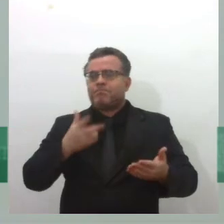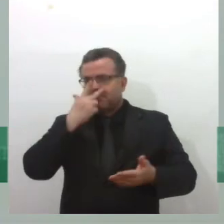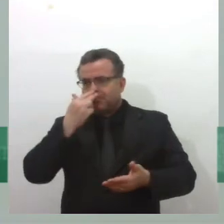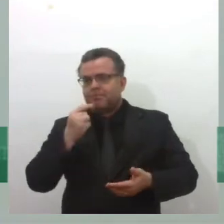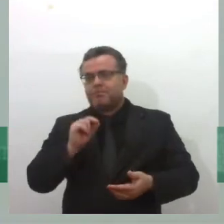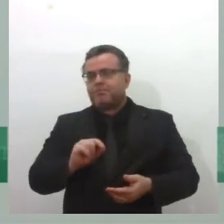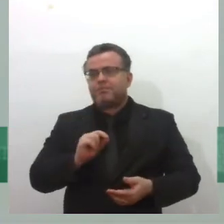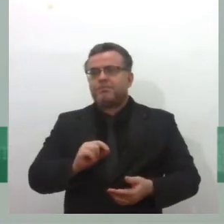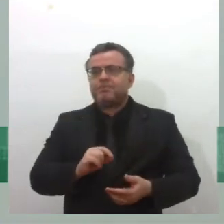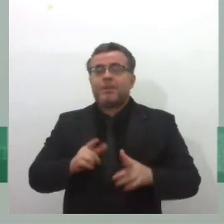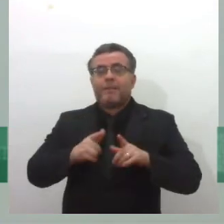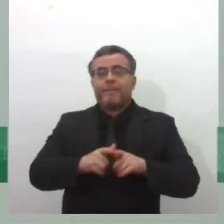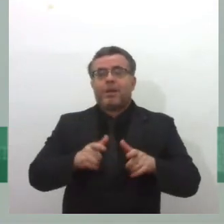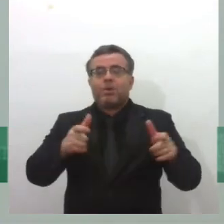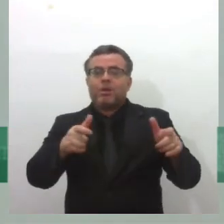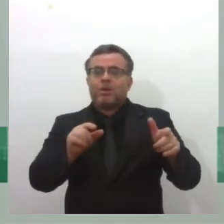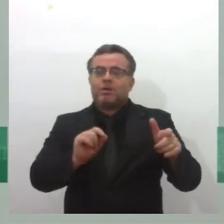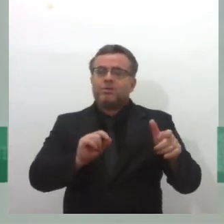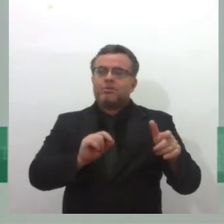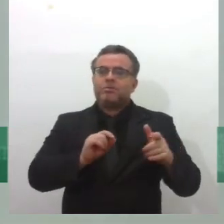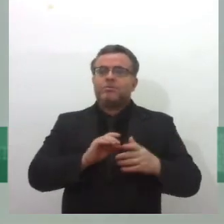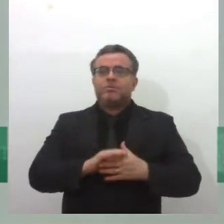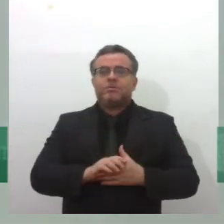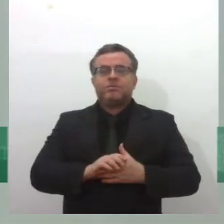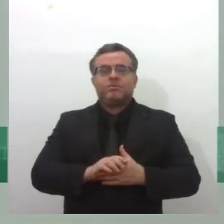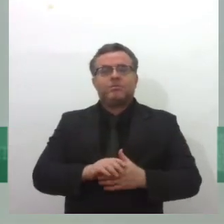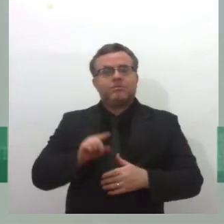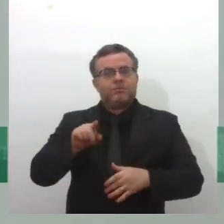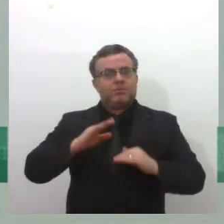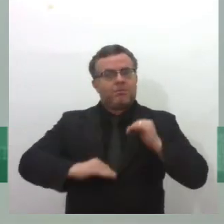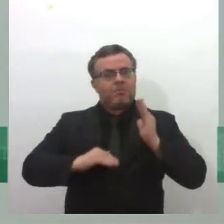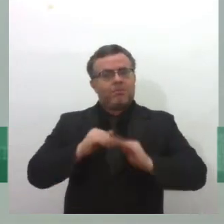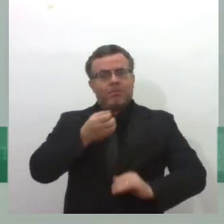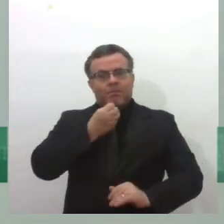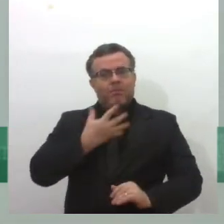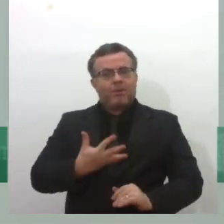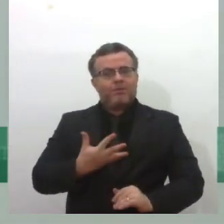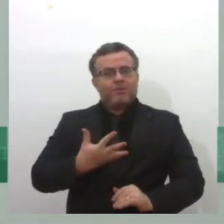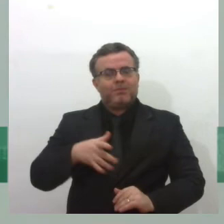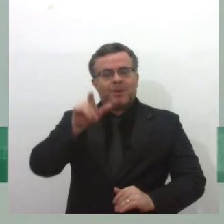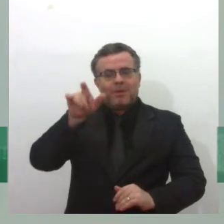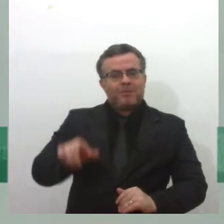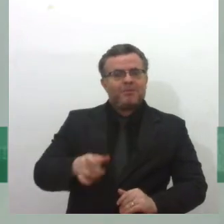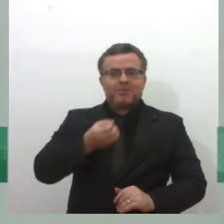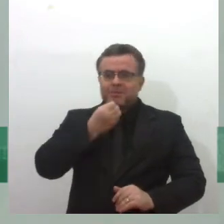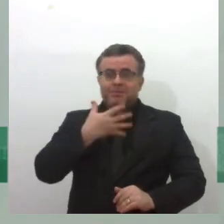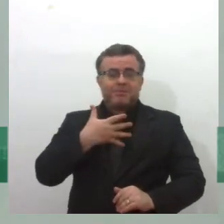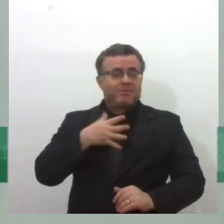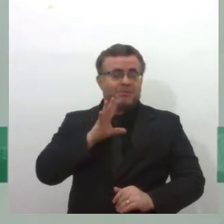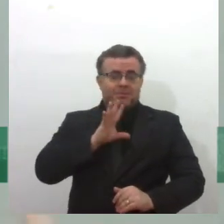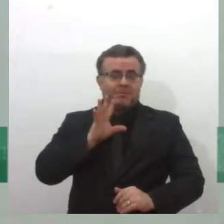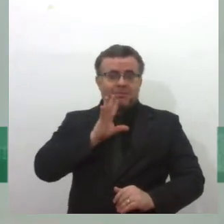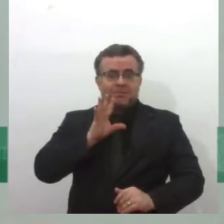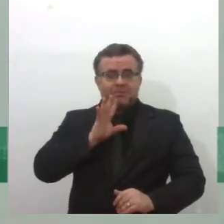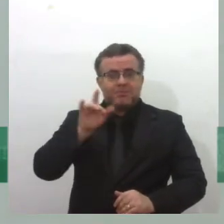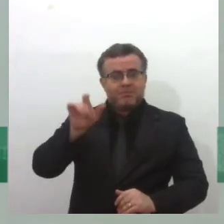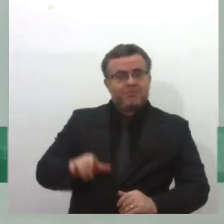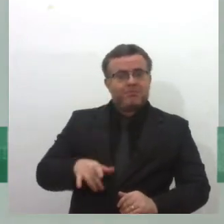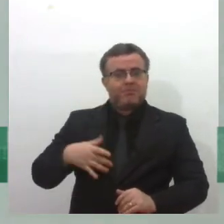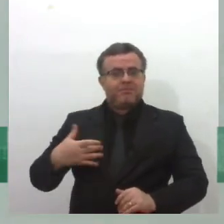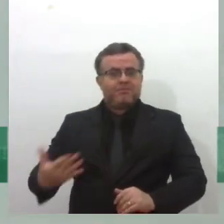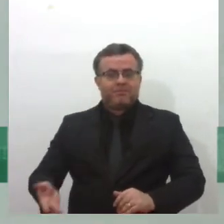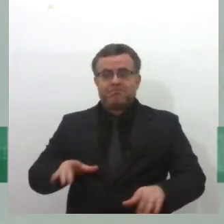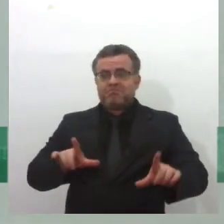a grande maioria, que o filho seja um bom profissional e uma pessoa boa, né, boa pessoa, dois